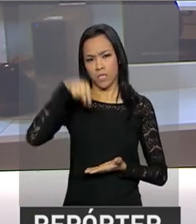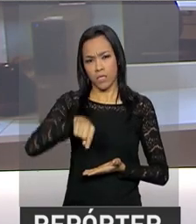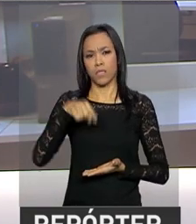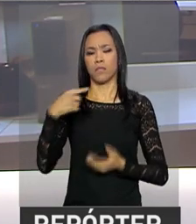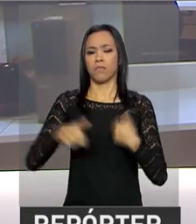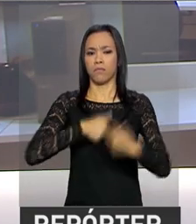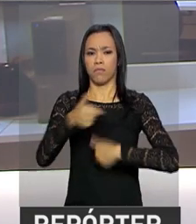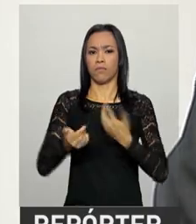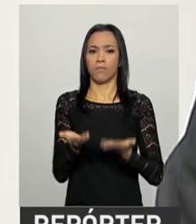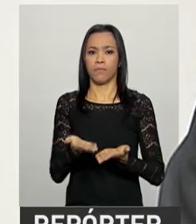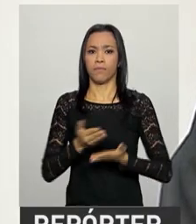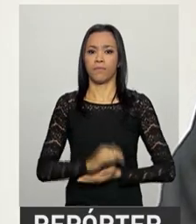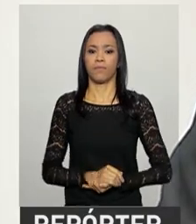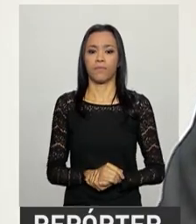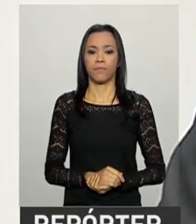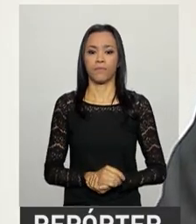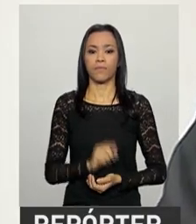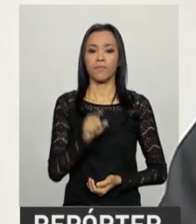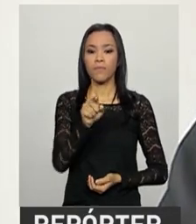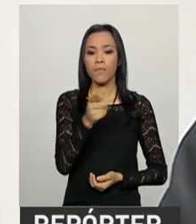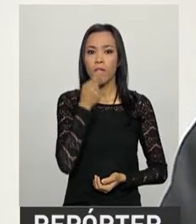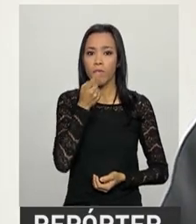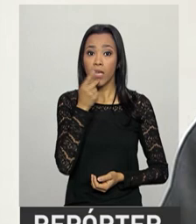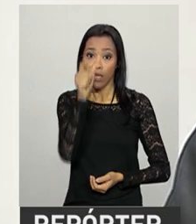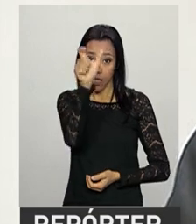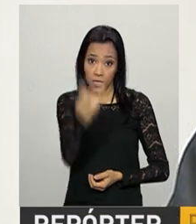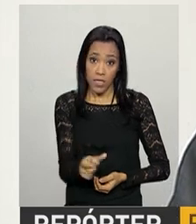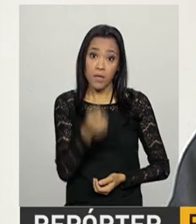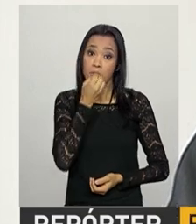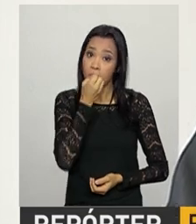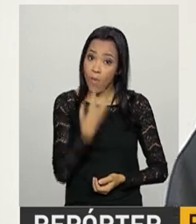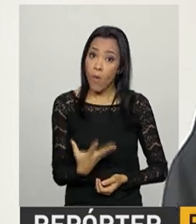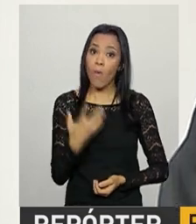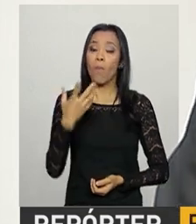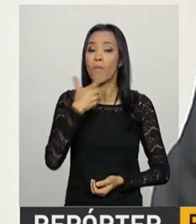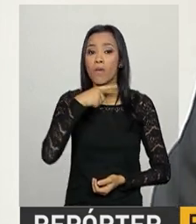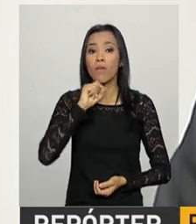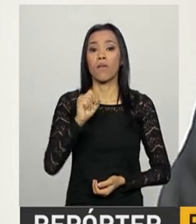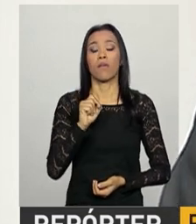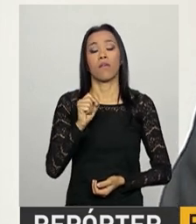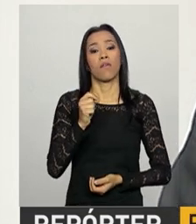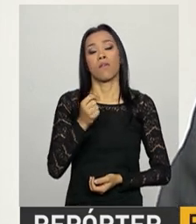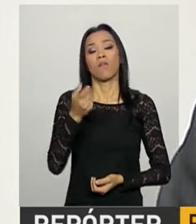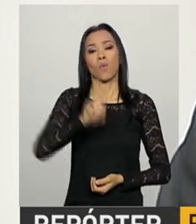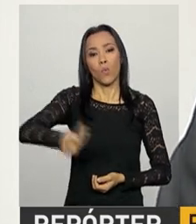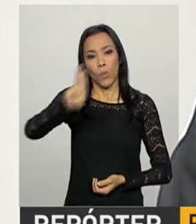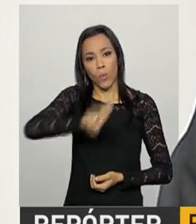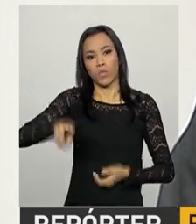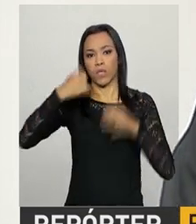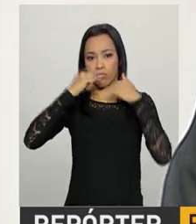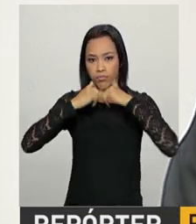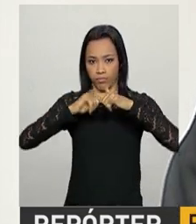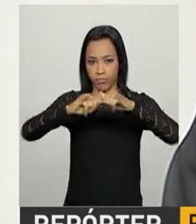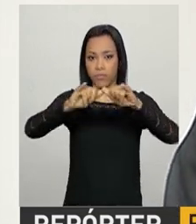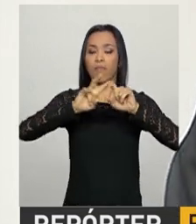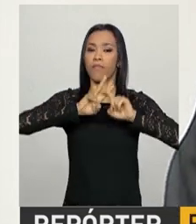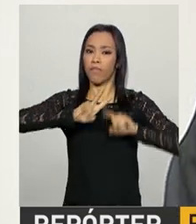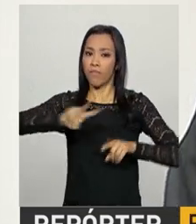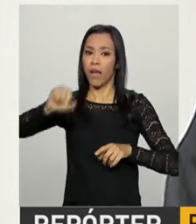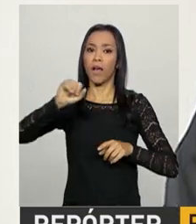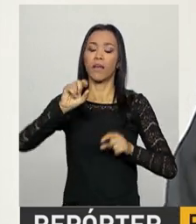essa. Será bom para os consumidores desses estados, será bom porque vai trazer